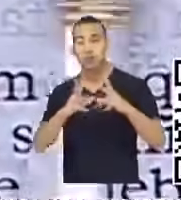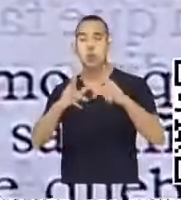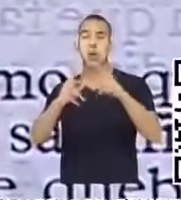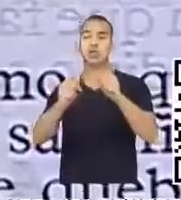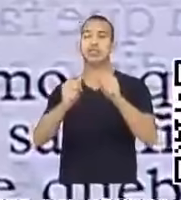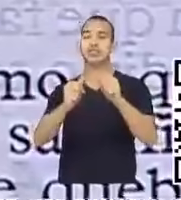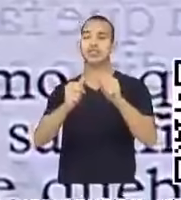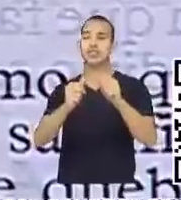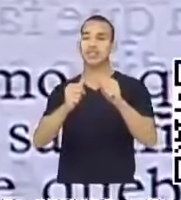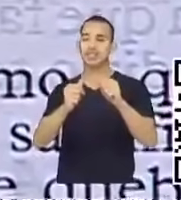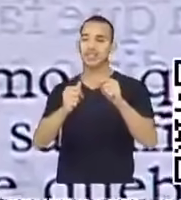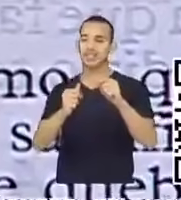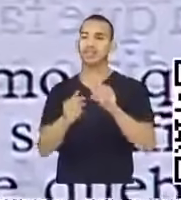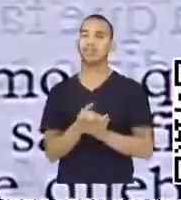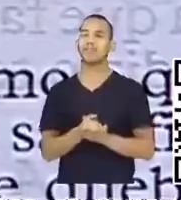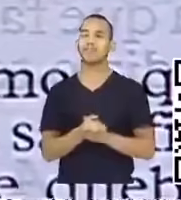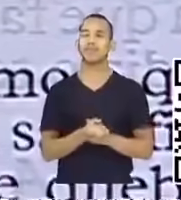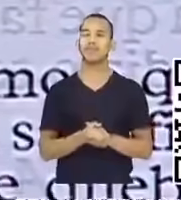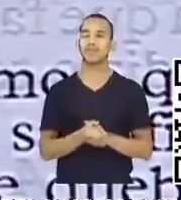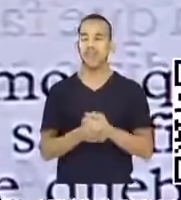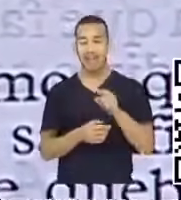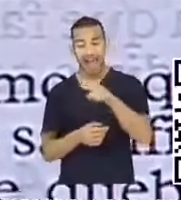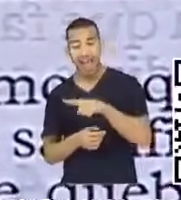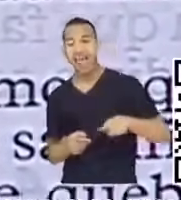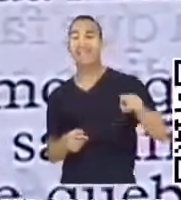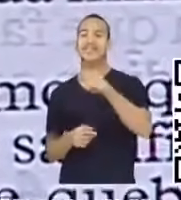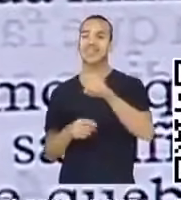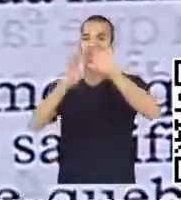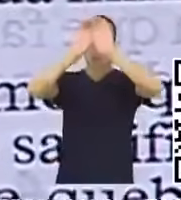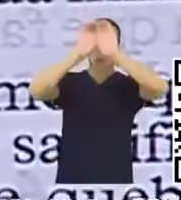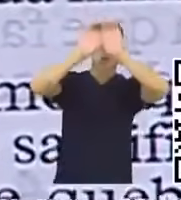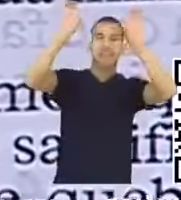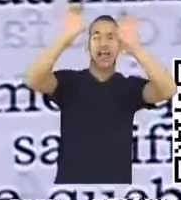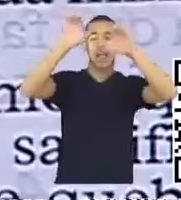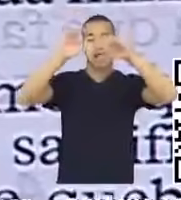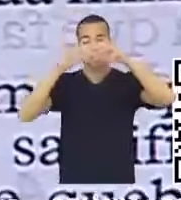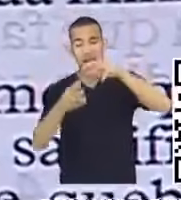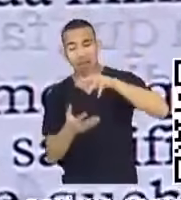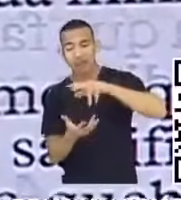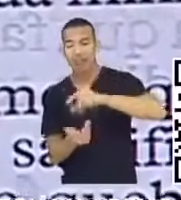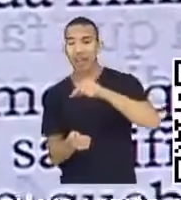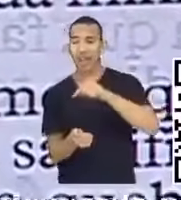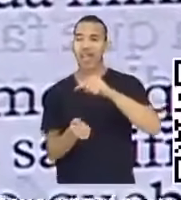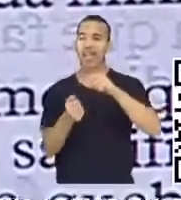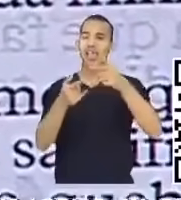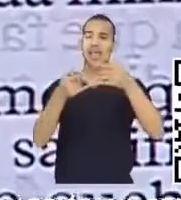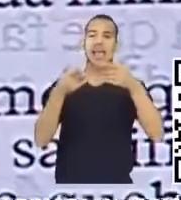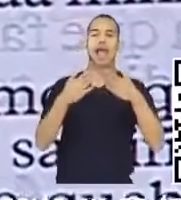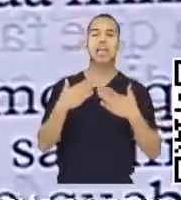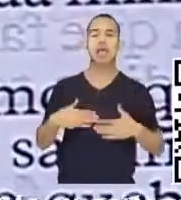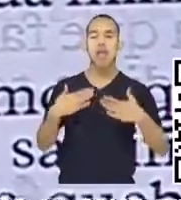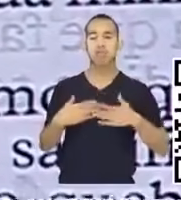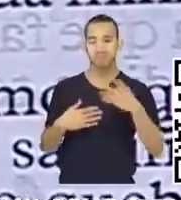e estas ou seja o céu até e a cama dele o lugar de